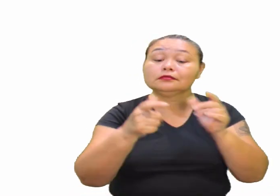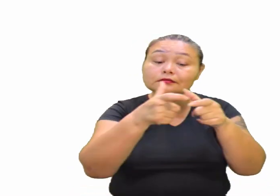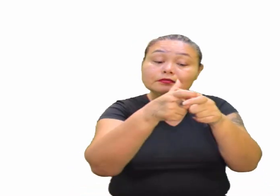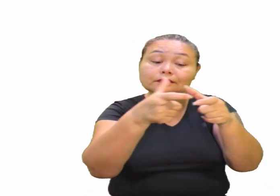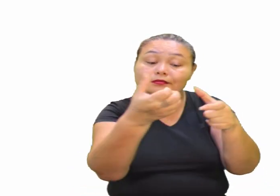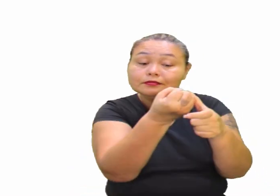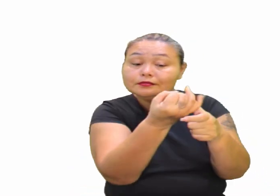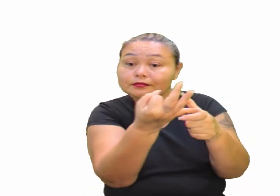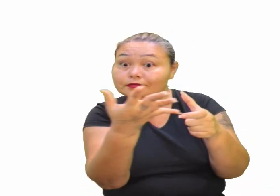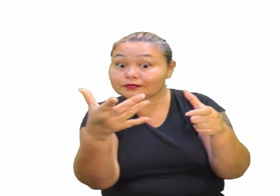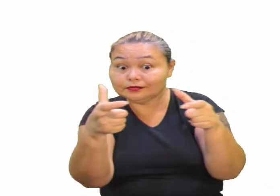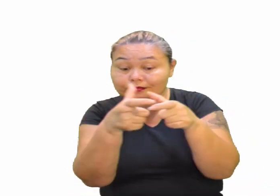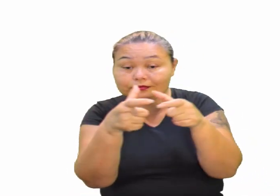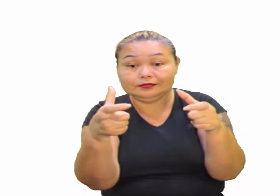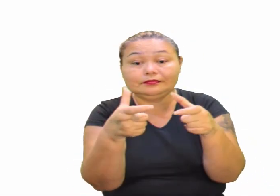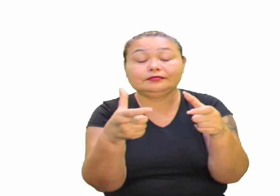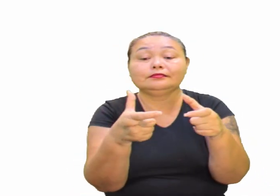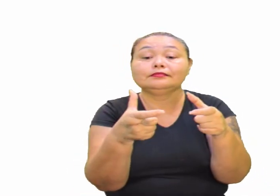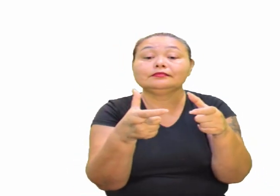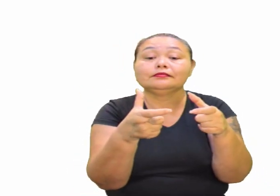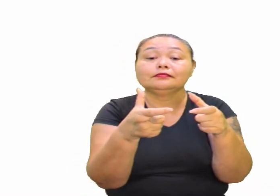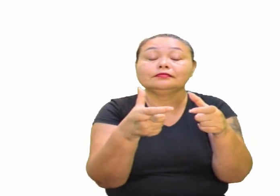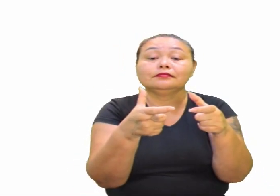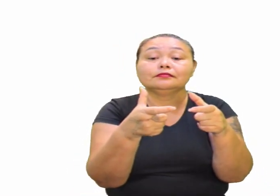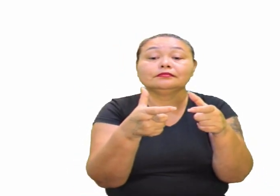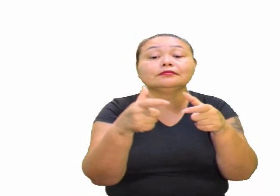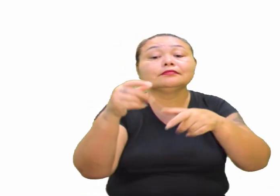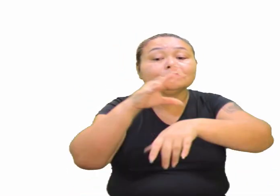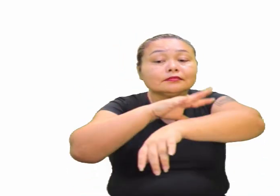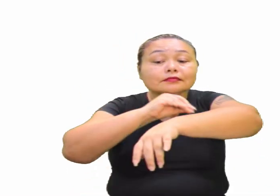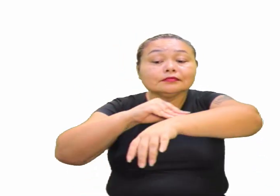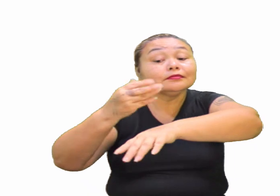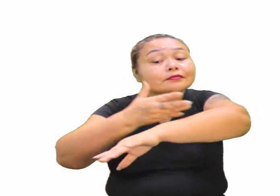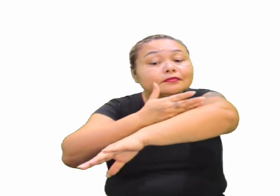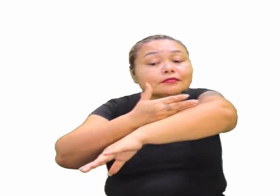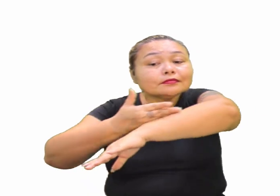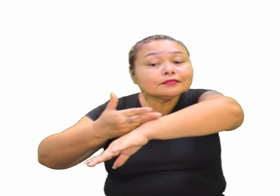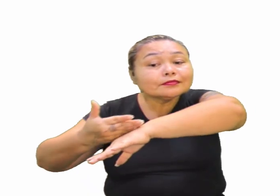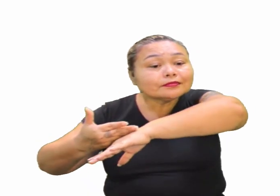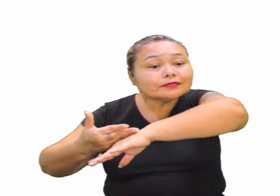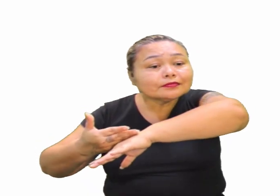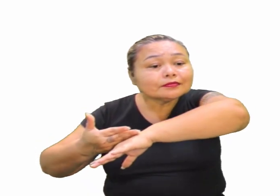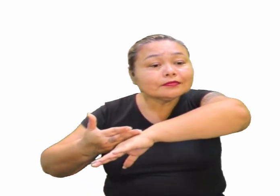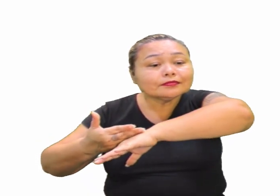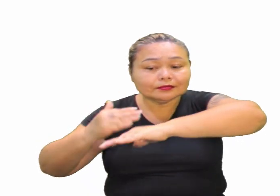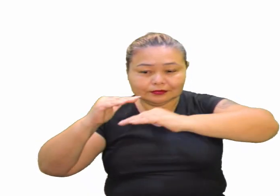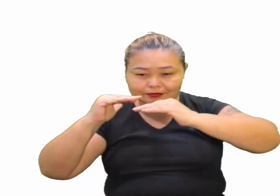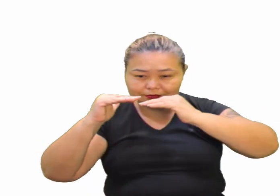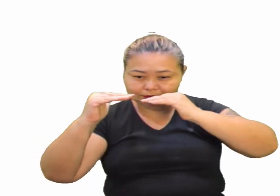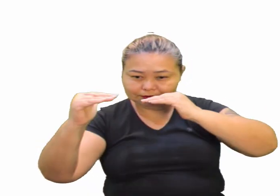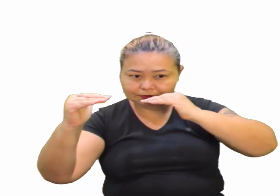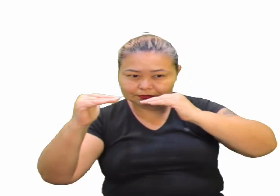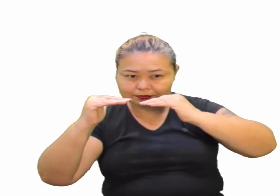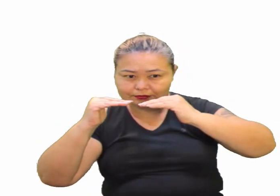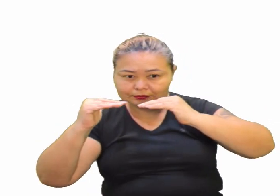maior proporção. E uma pelagem branca, uniforme,